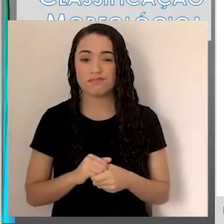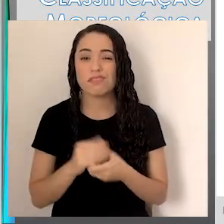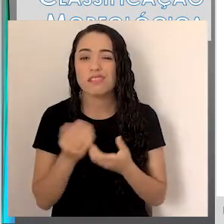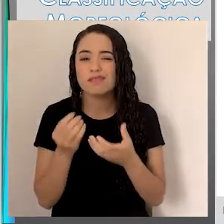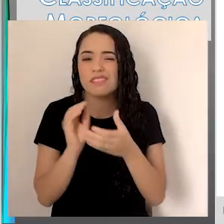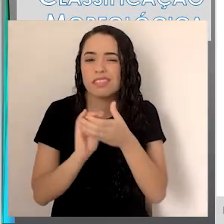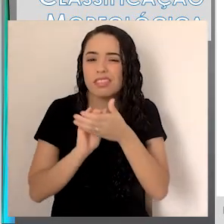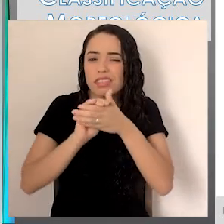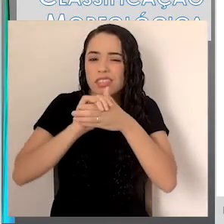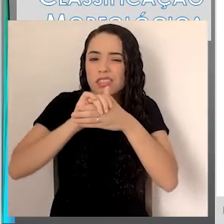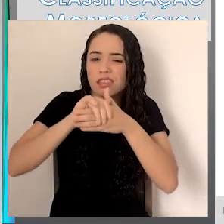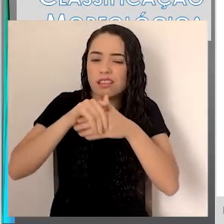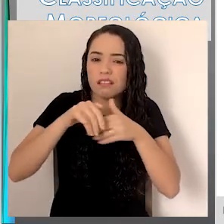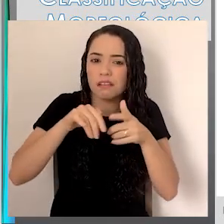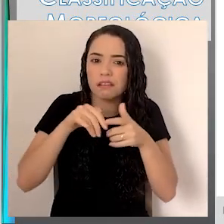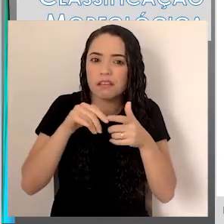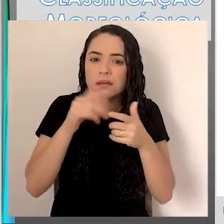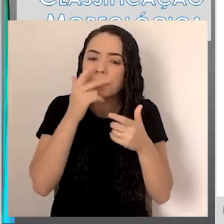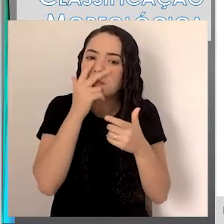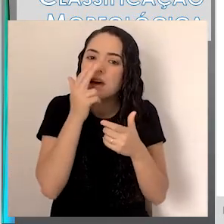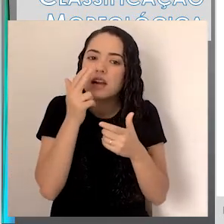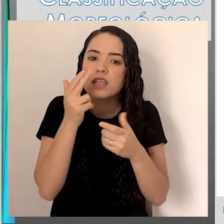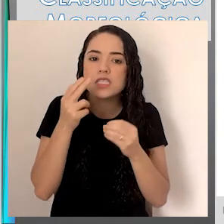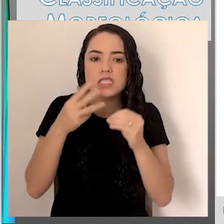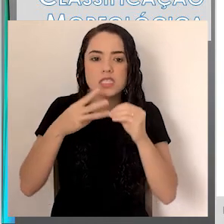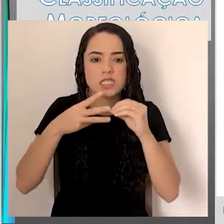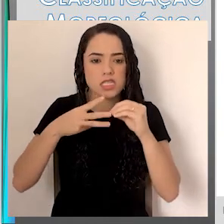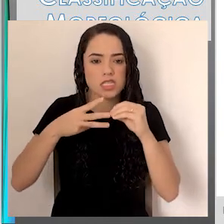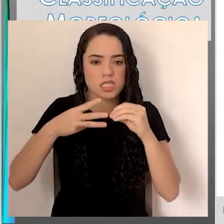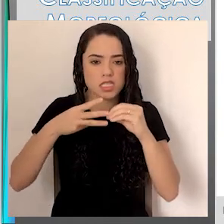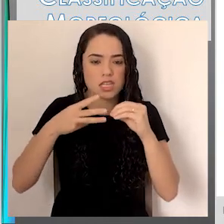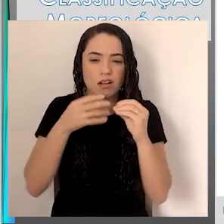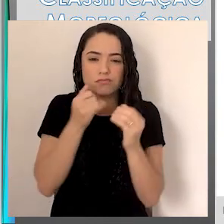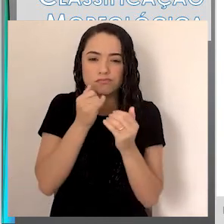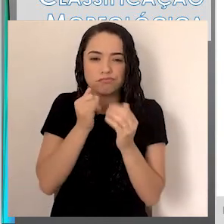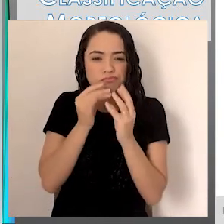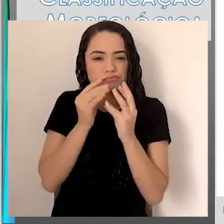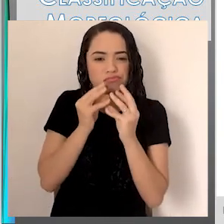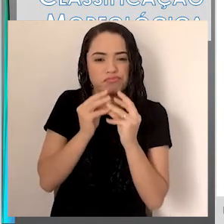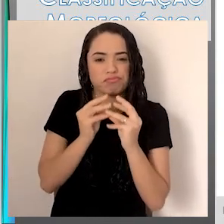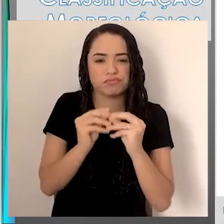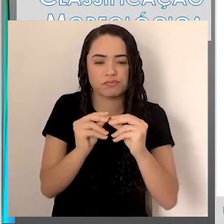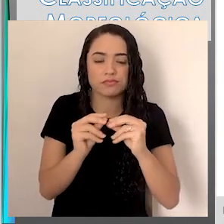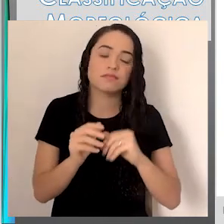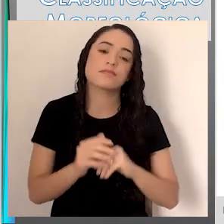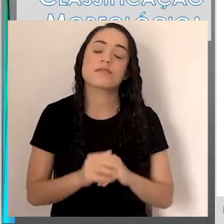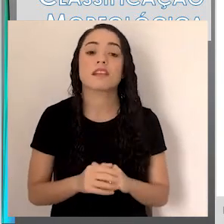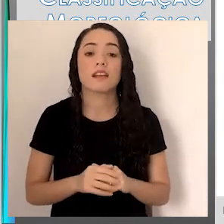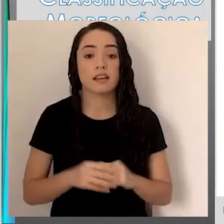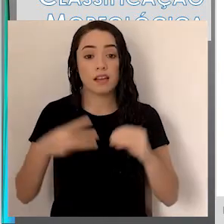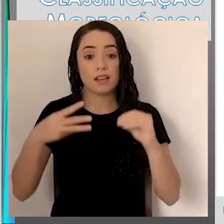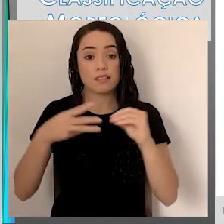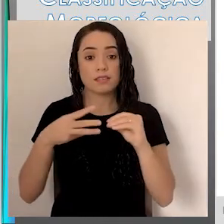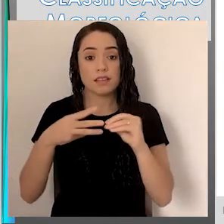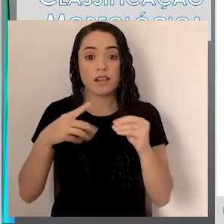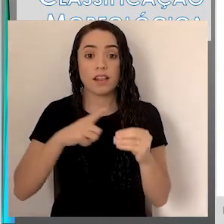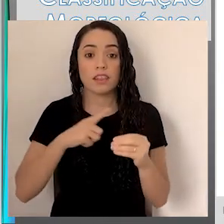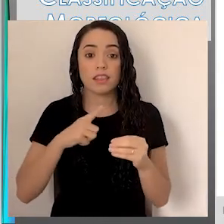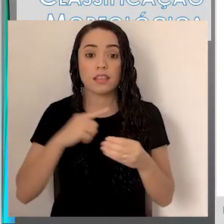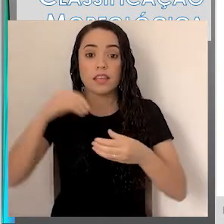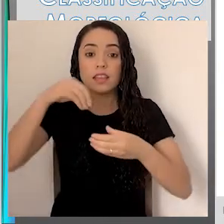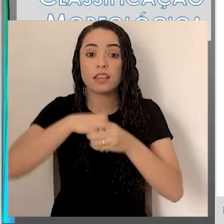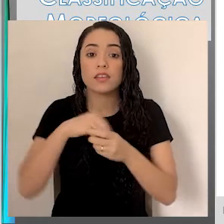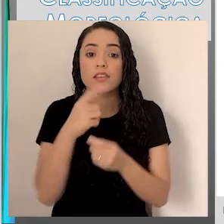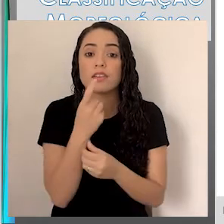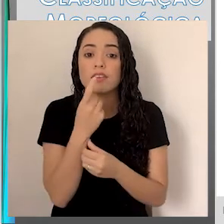O processo de secreção é um processo ativo que consome energia celular. As células glandulares obtêm o substrato para